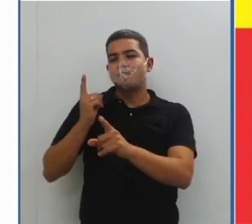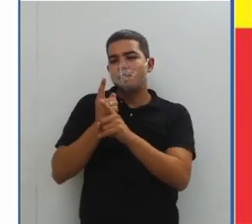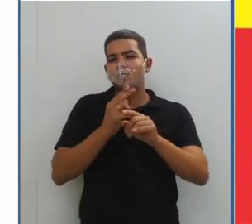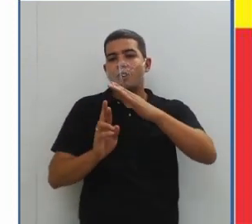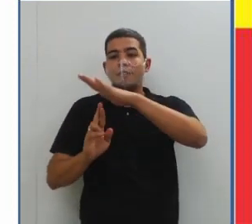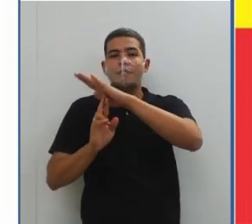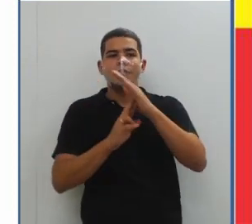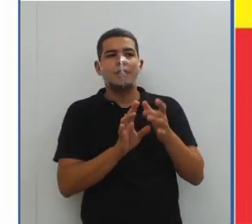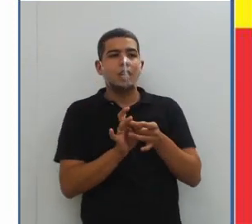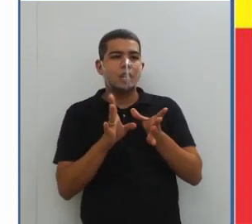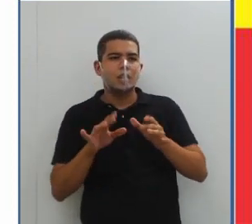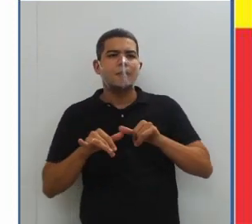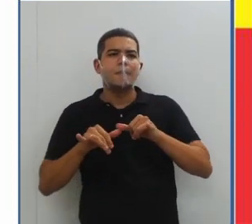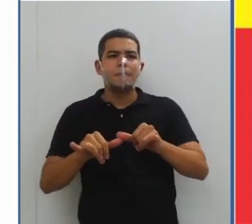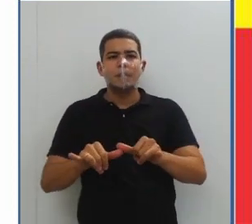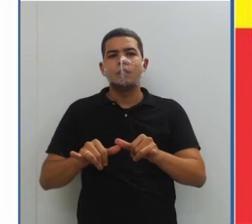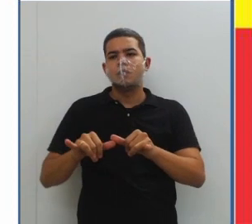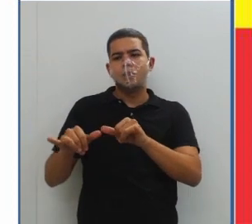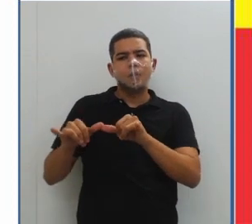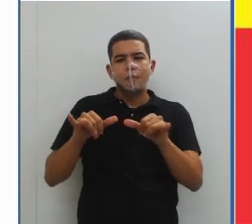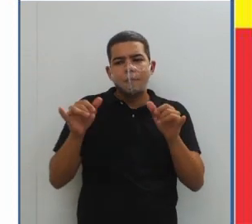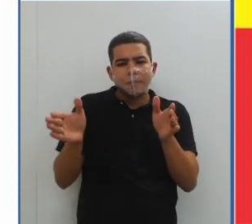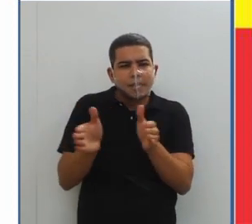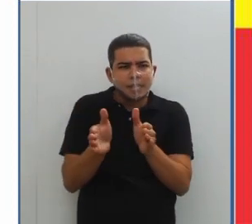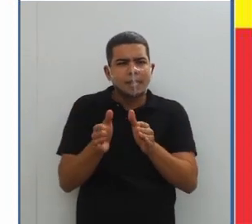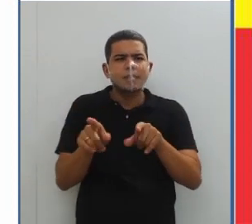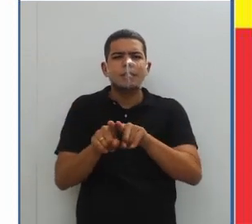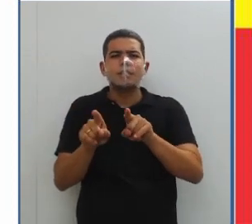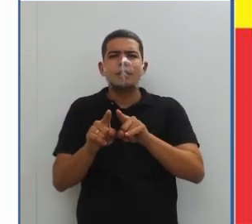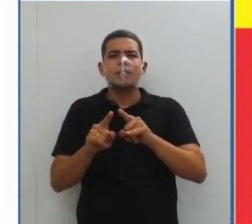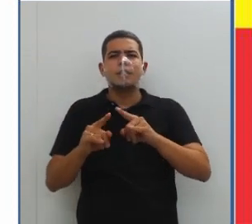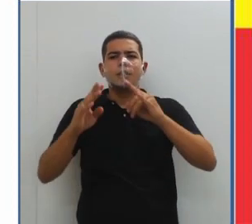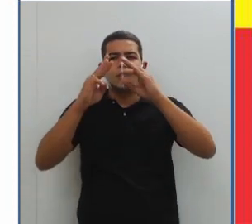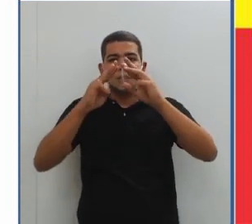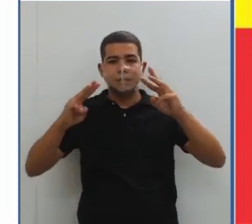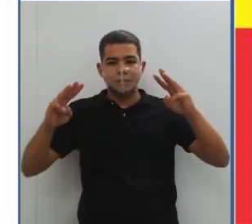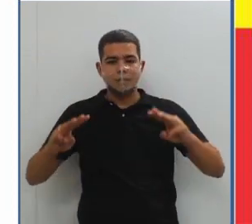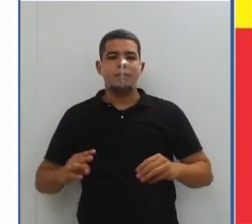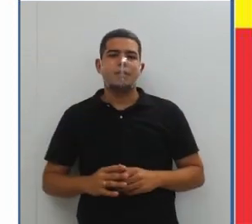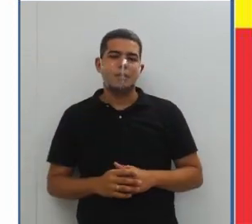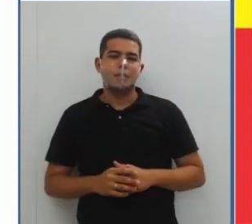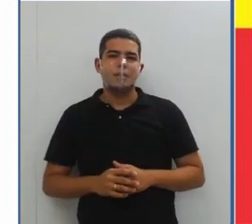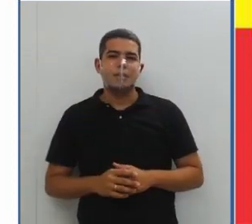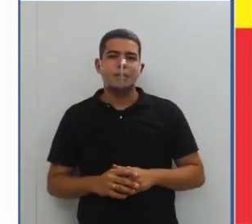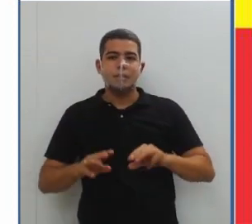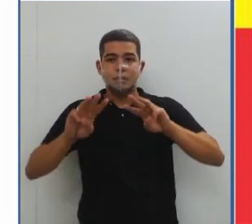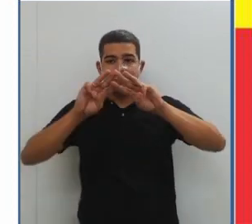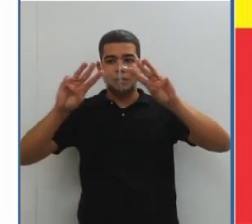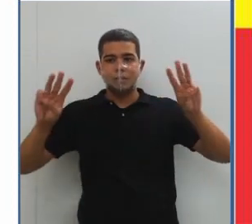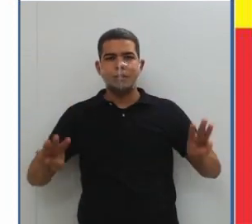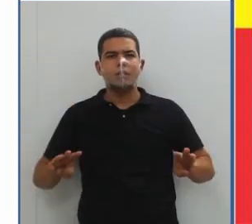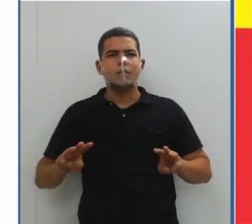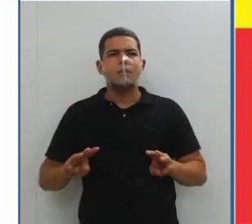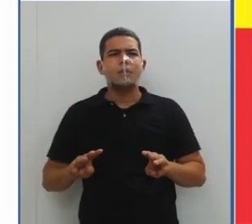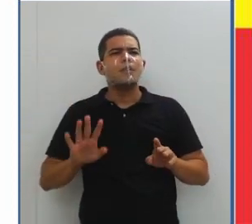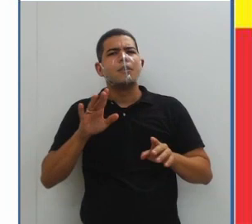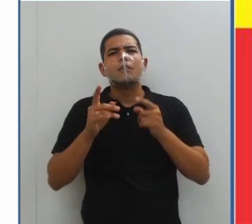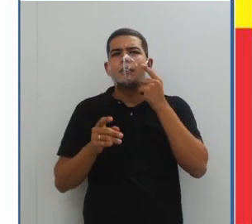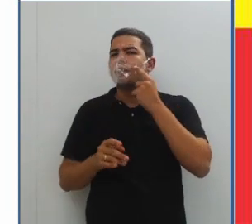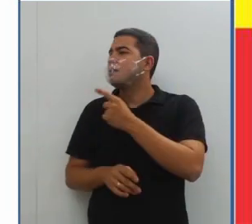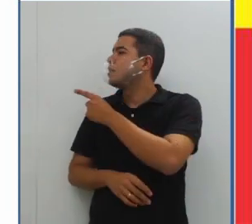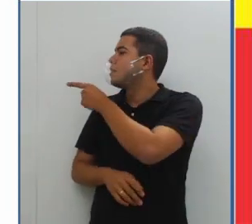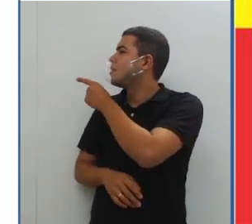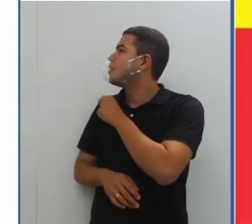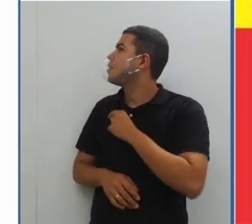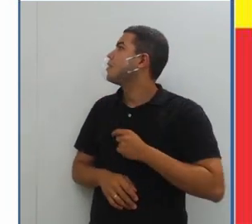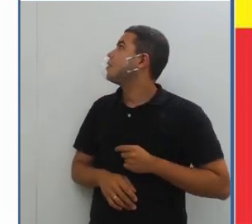feiras livres, mercados, mercearias e museus. E esse brinquedo? Será que vocês sabem